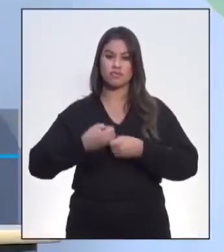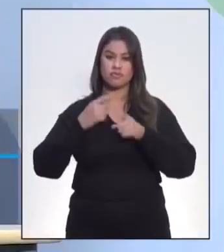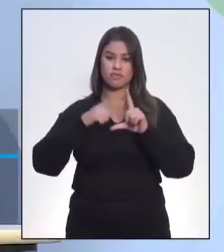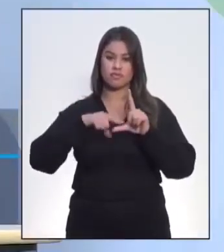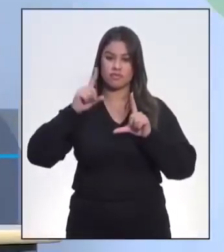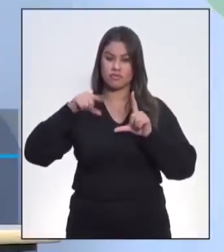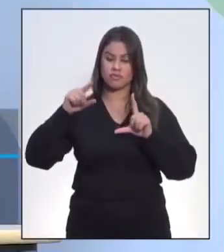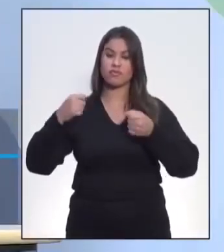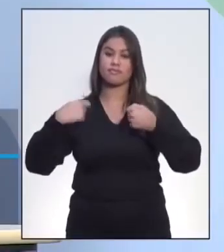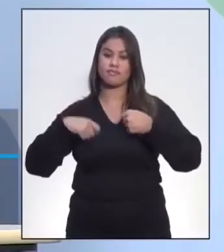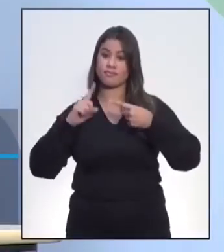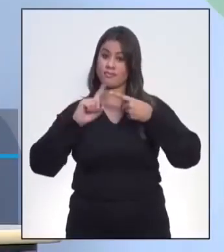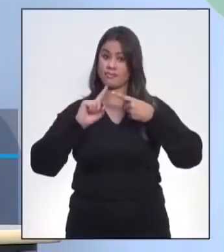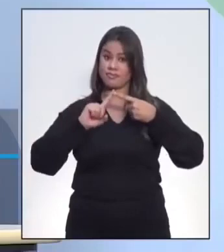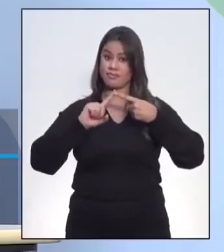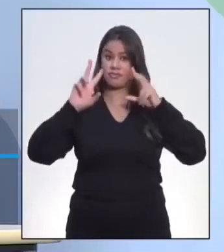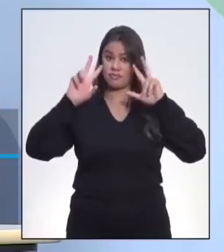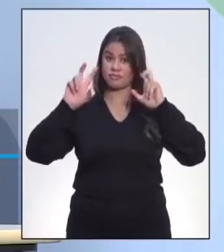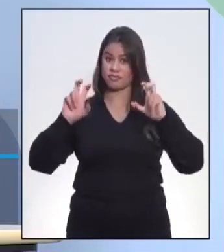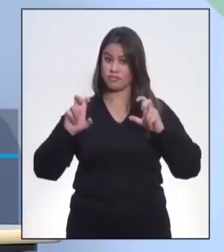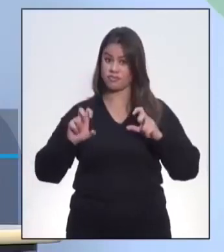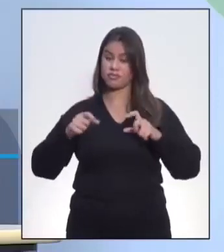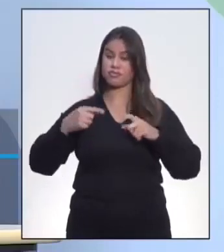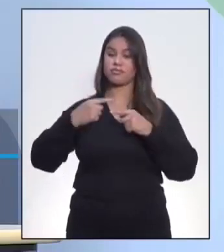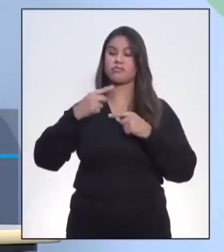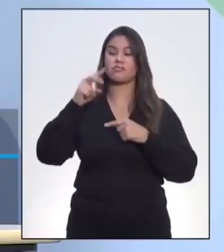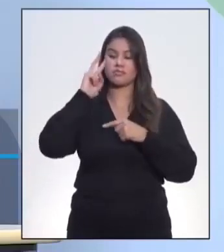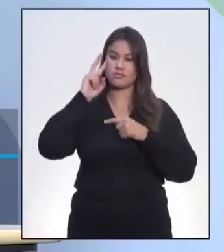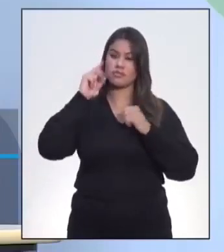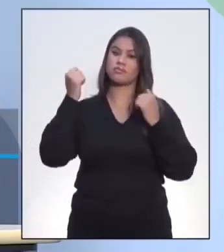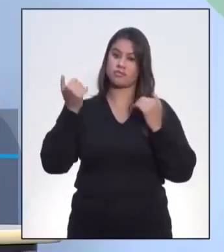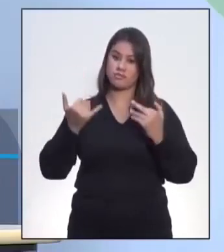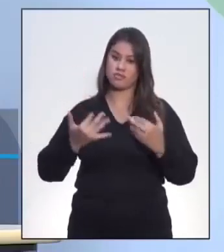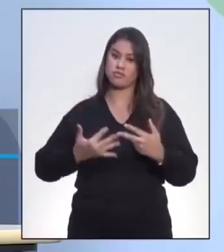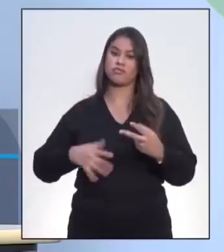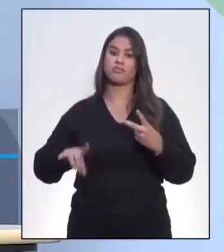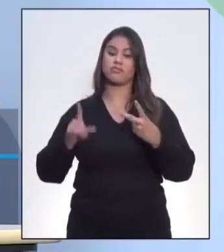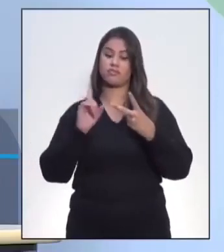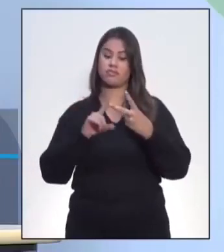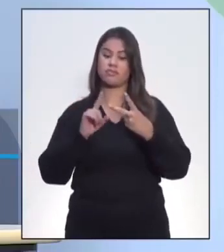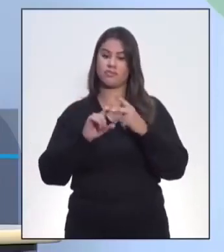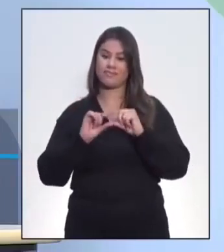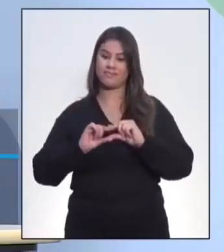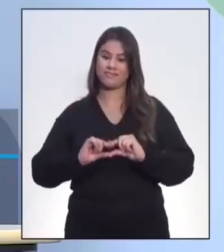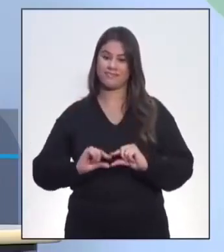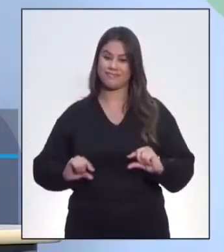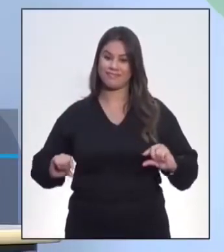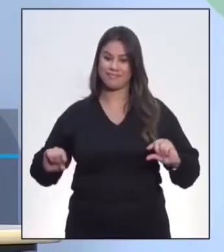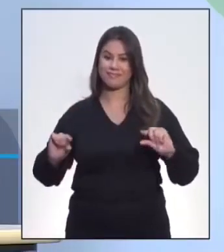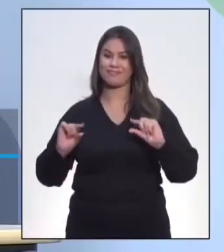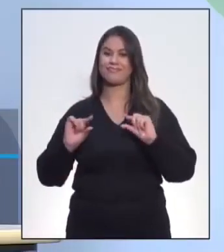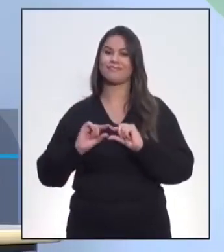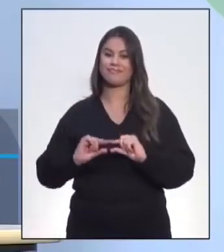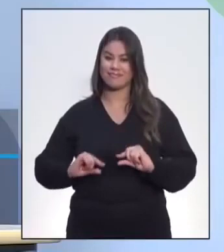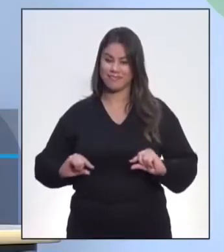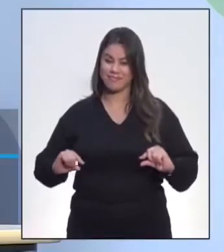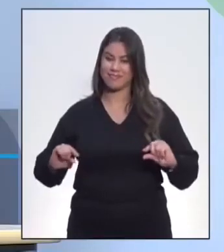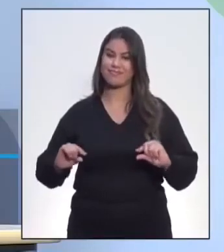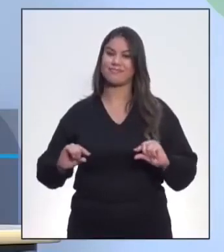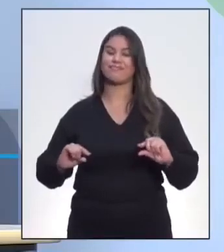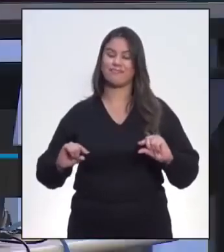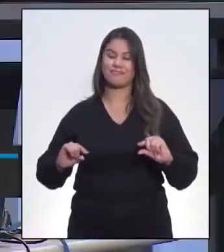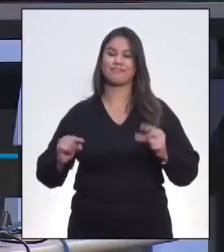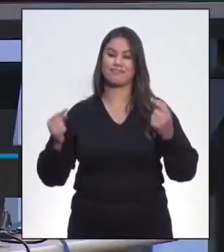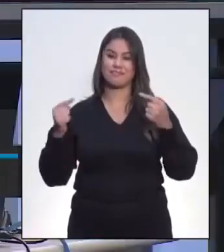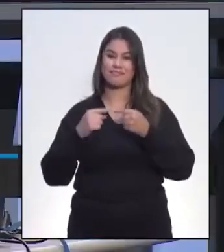precisa do título, que a gente conversou sobre isso desde segunda-feira, e da fonte, correto? É isso aí, tudo bem?